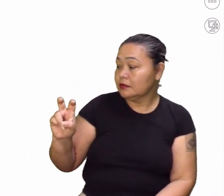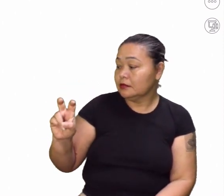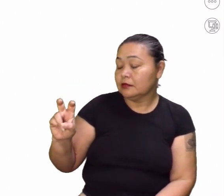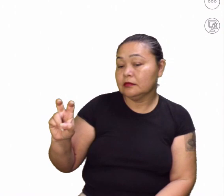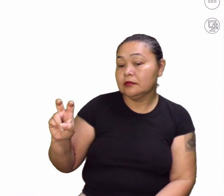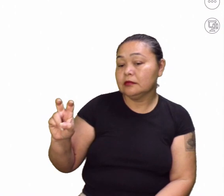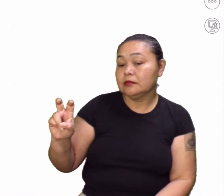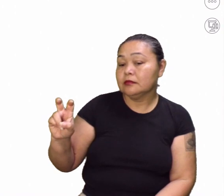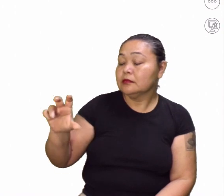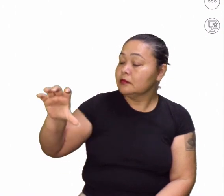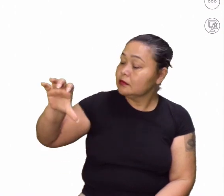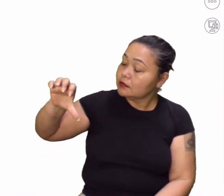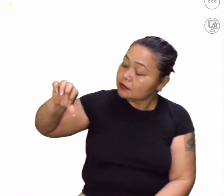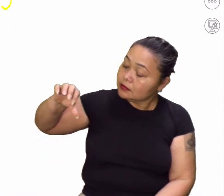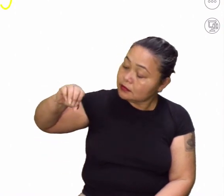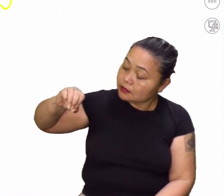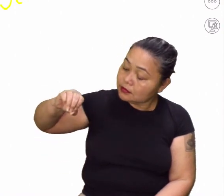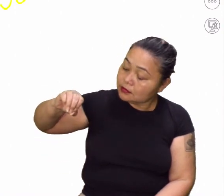75,